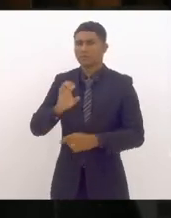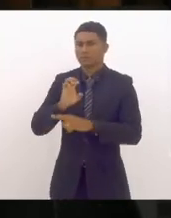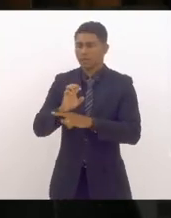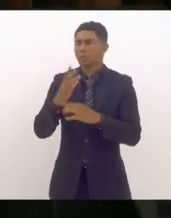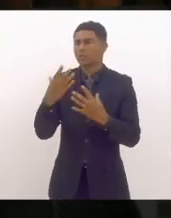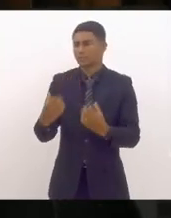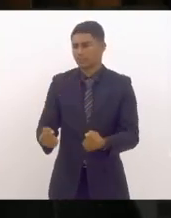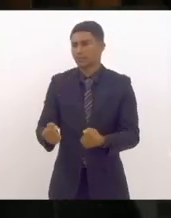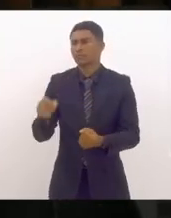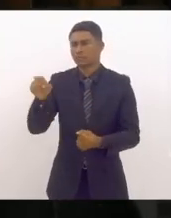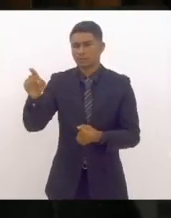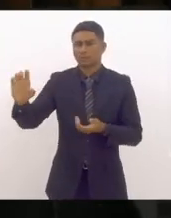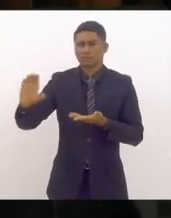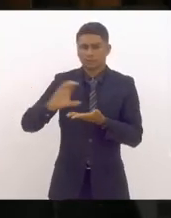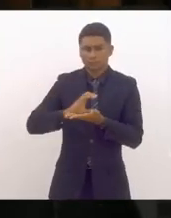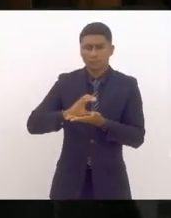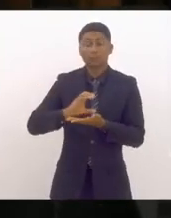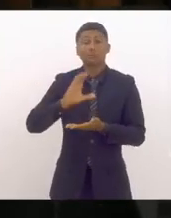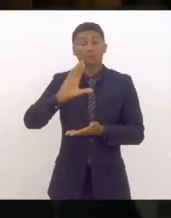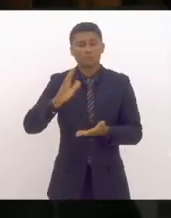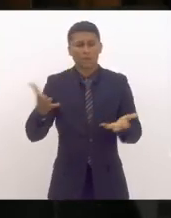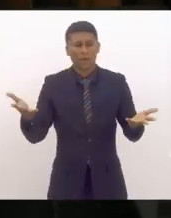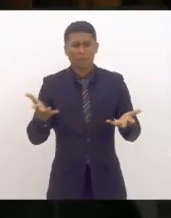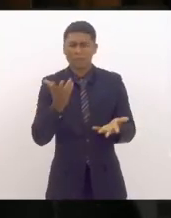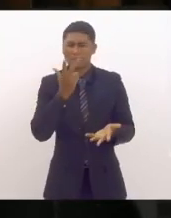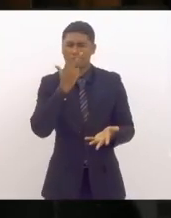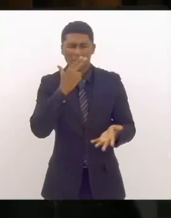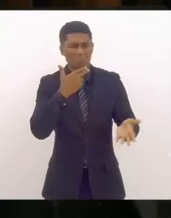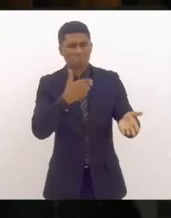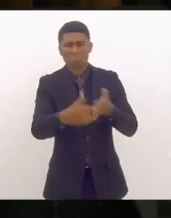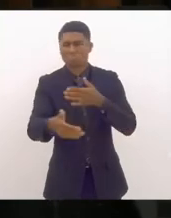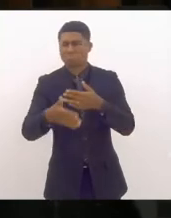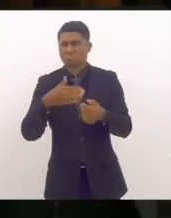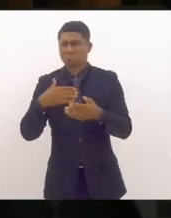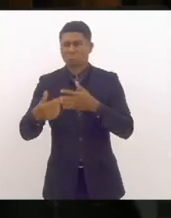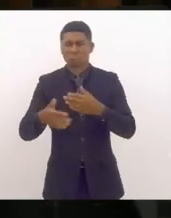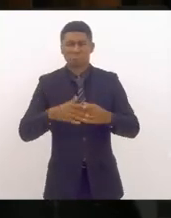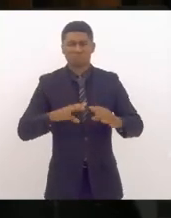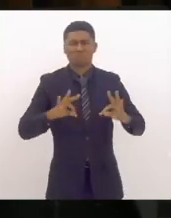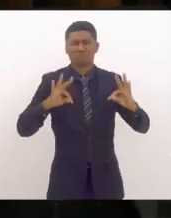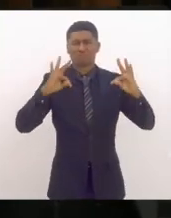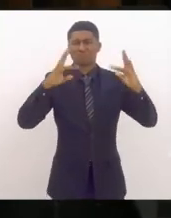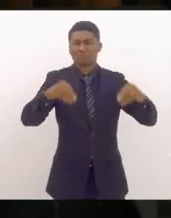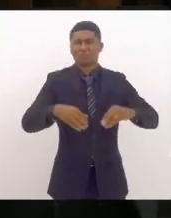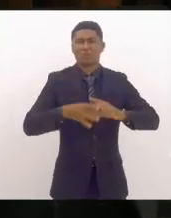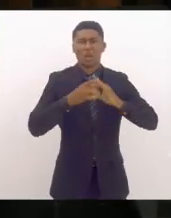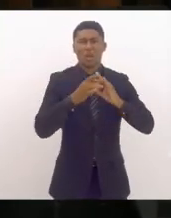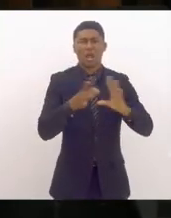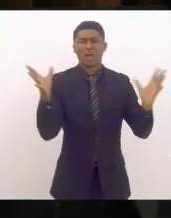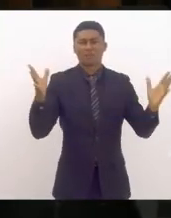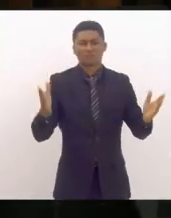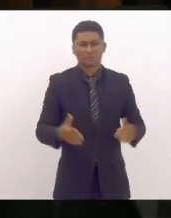investimento. Mas, nessa época de vale tudo, senhora presidente, vale tudo eleitoral,